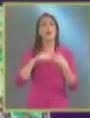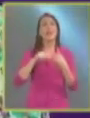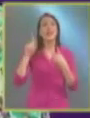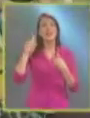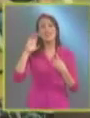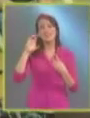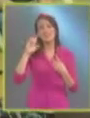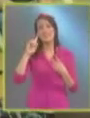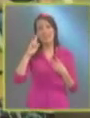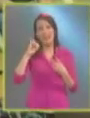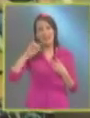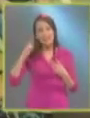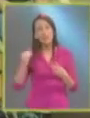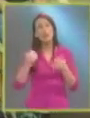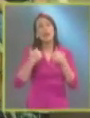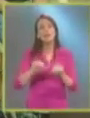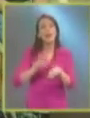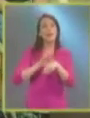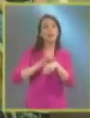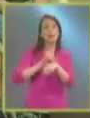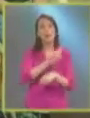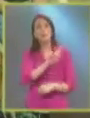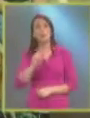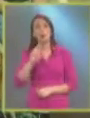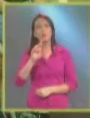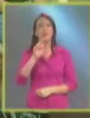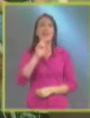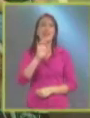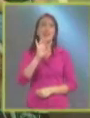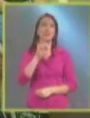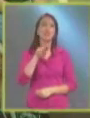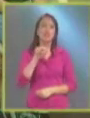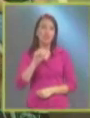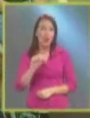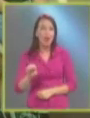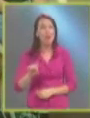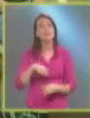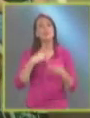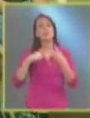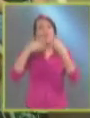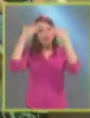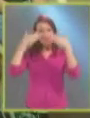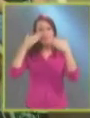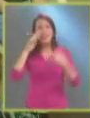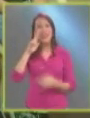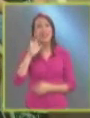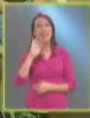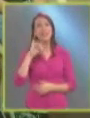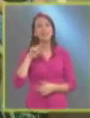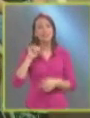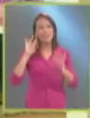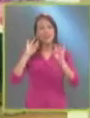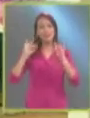pigmentar. O que mais? O seu também, né? O meu descolamento total da retina. Da retina,